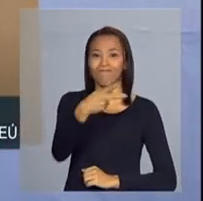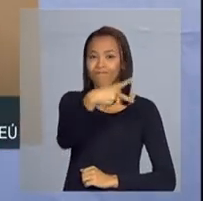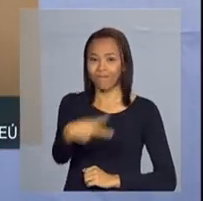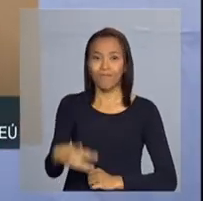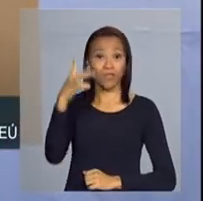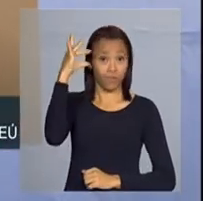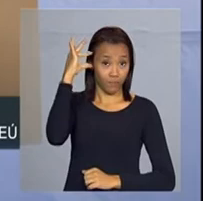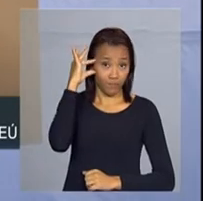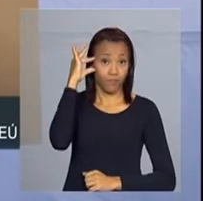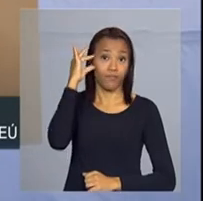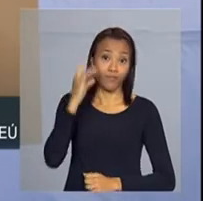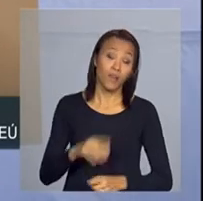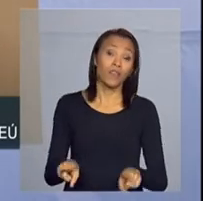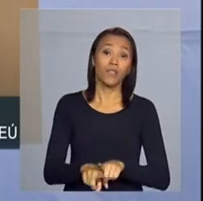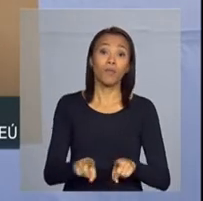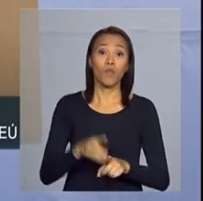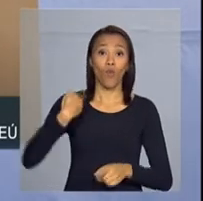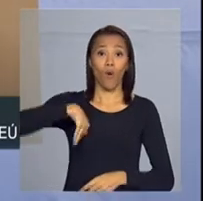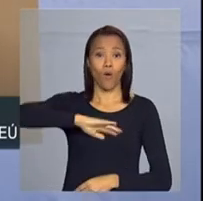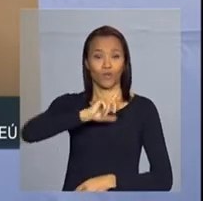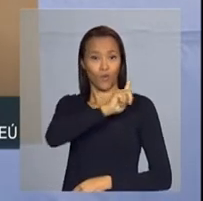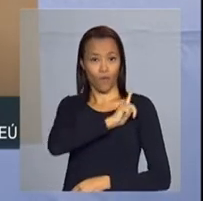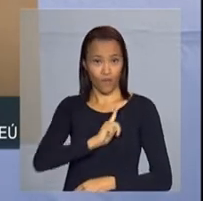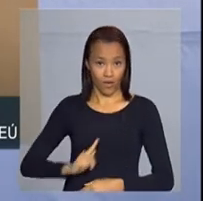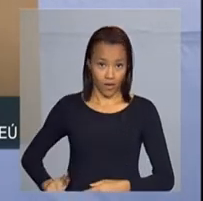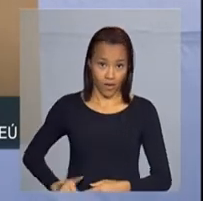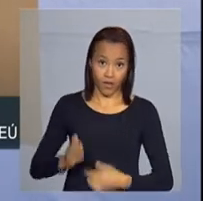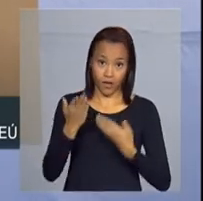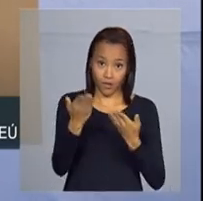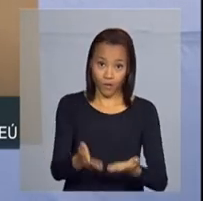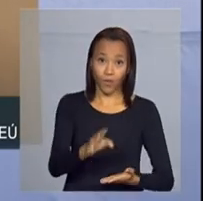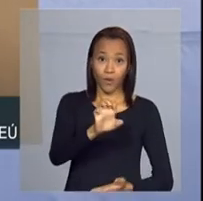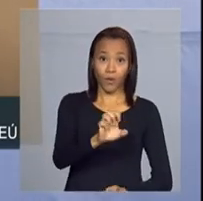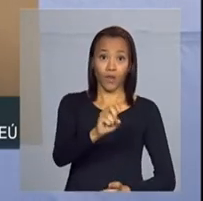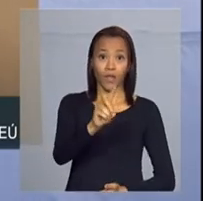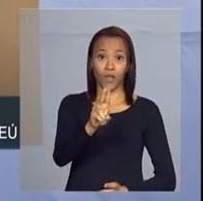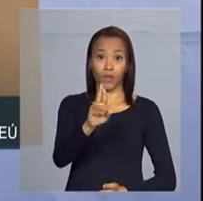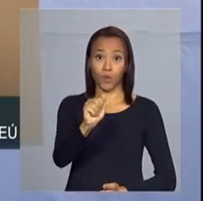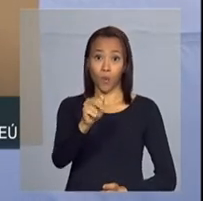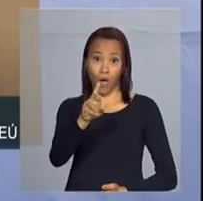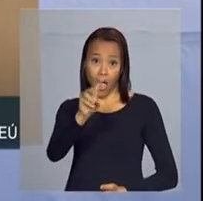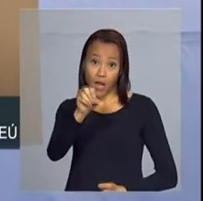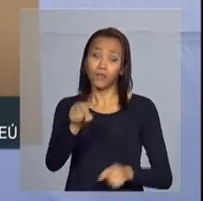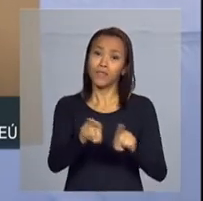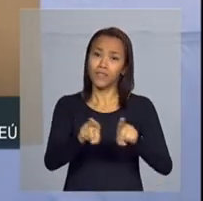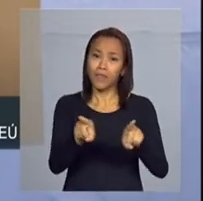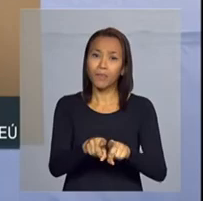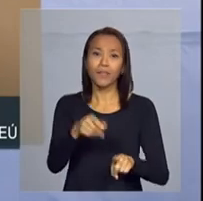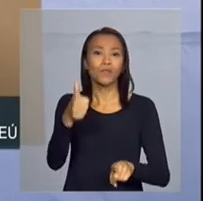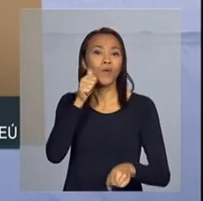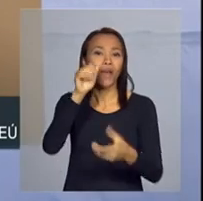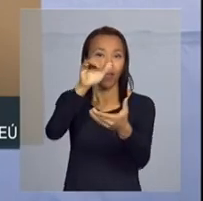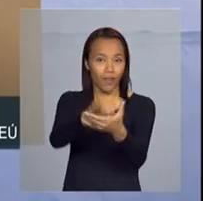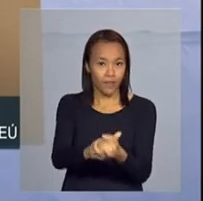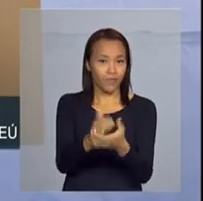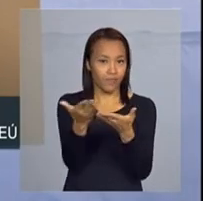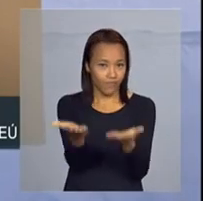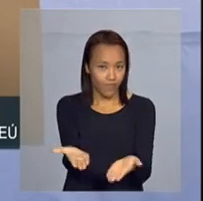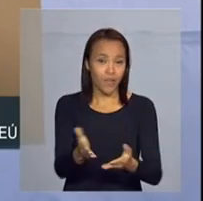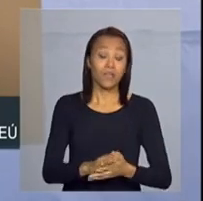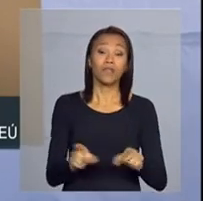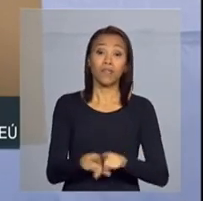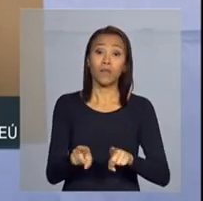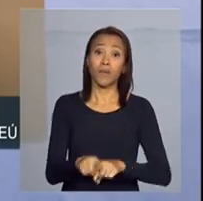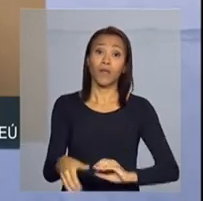Dilma Rousseff, nosso governador Eduardo Campos, e a sua querida Renata,